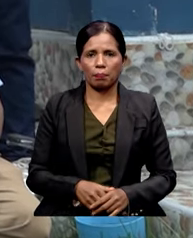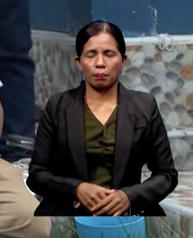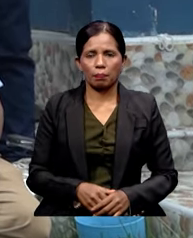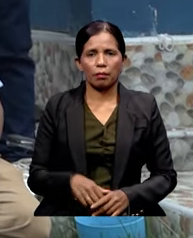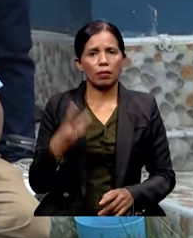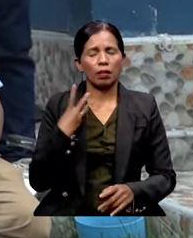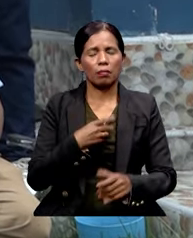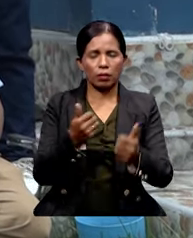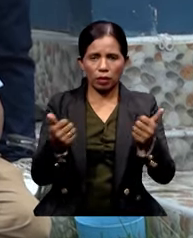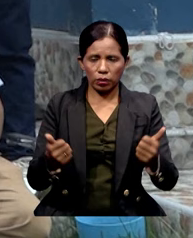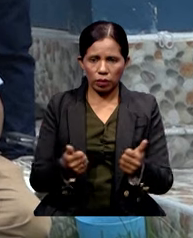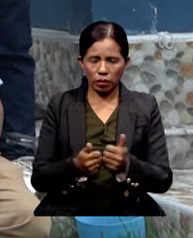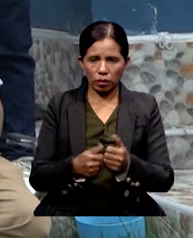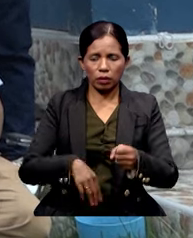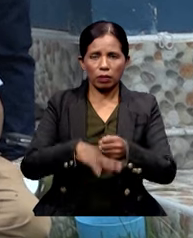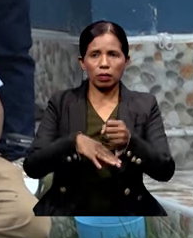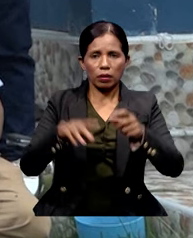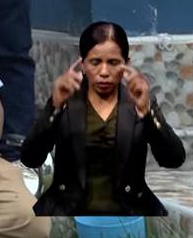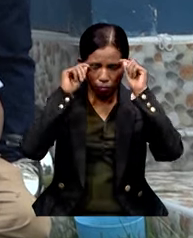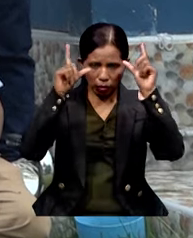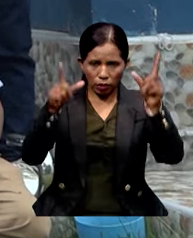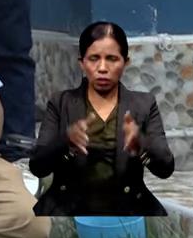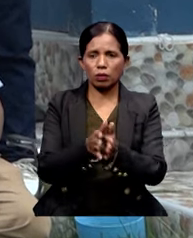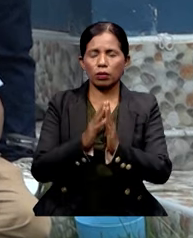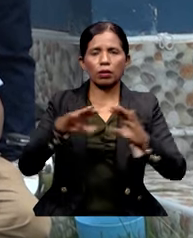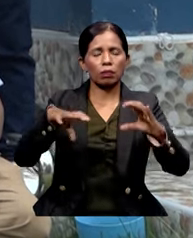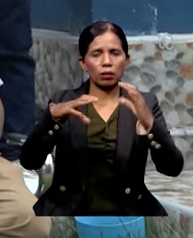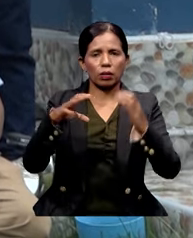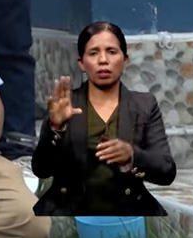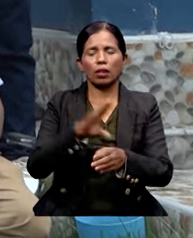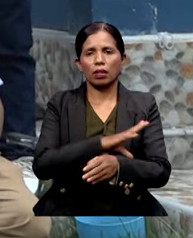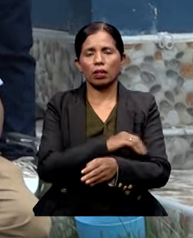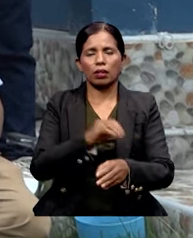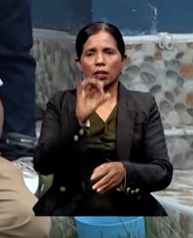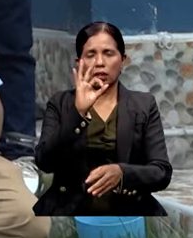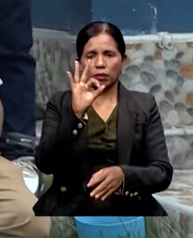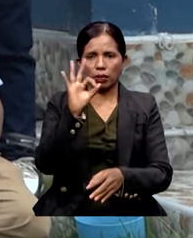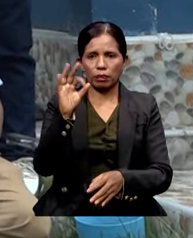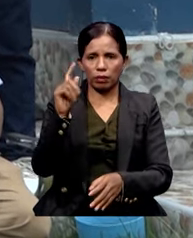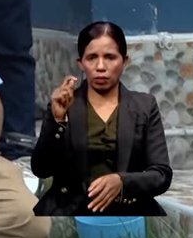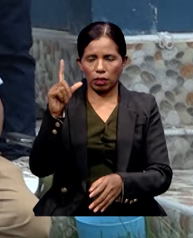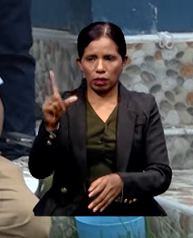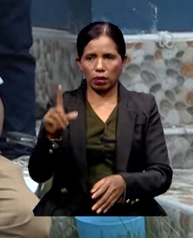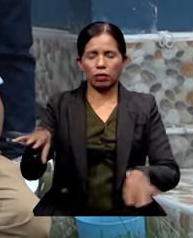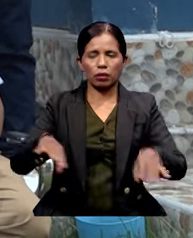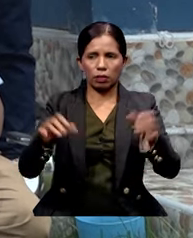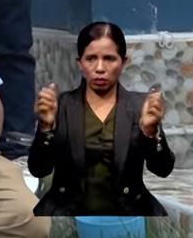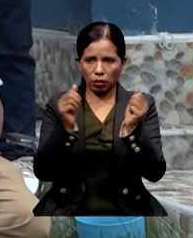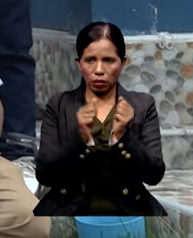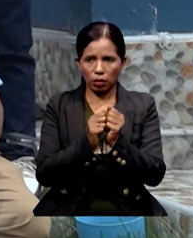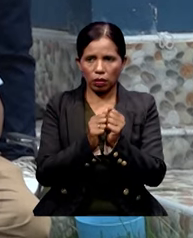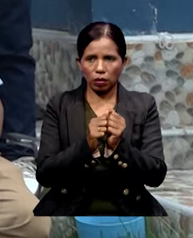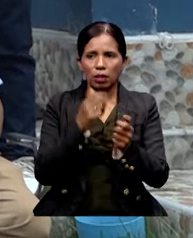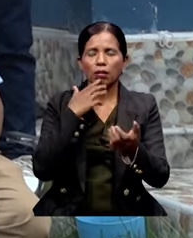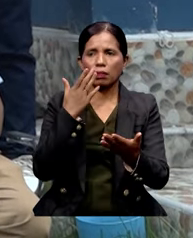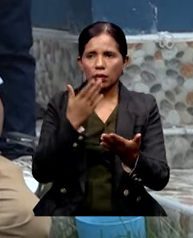Ami Asosiasaun Arbitragem Futebol Timor-Leste, o subcomitê eleitoral FFTL, ato serviço, nebe